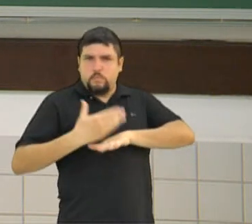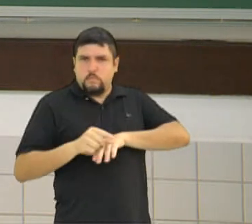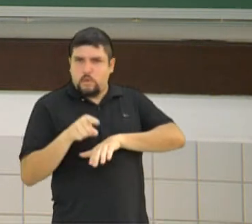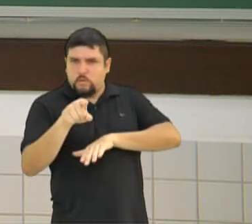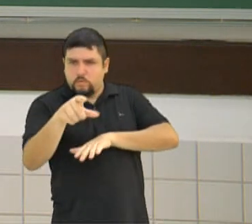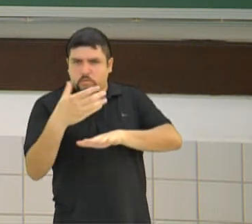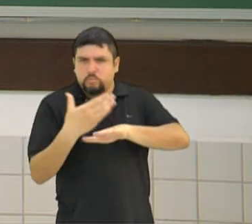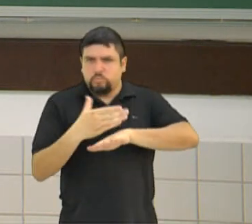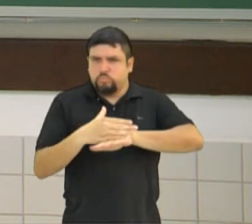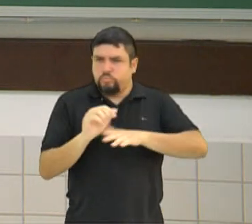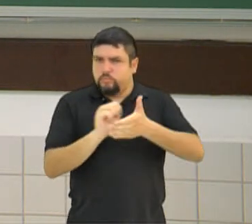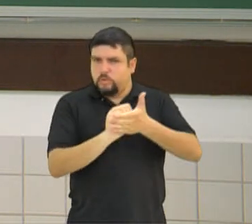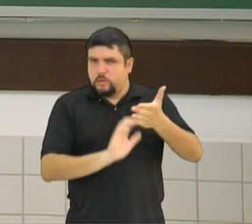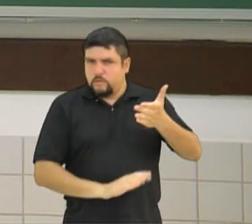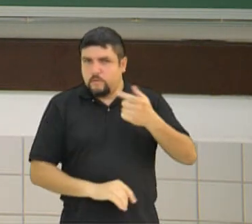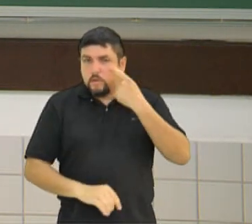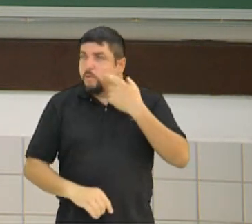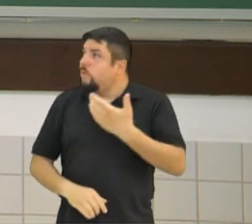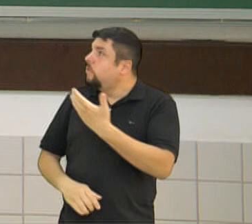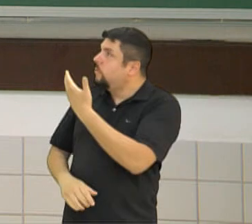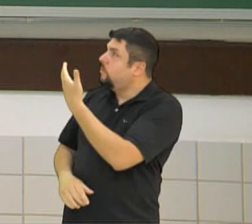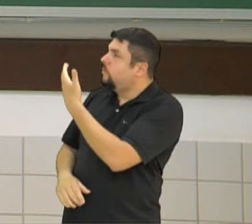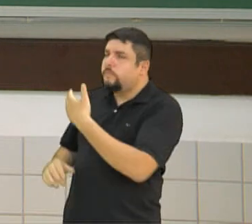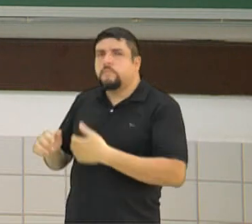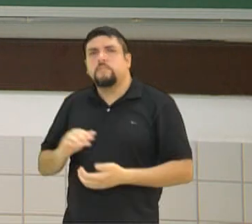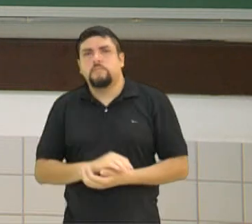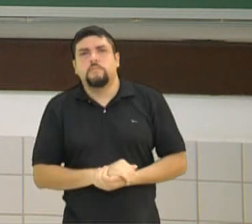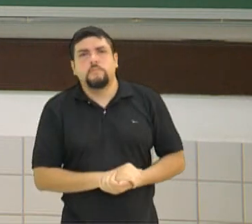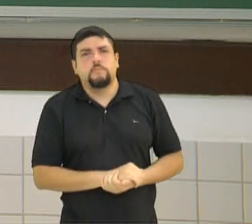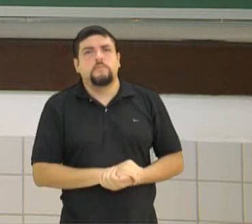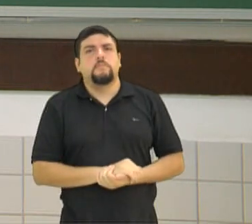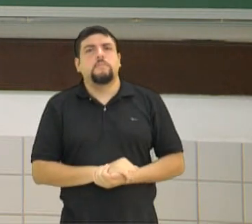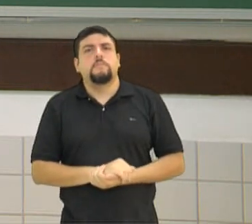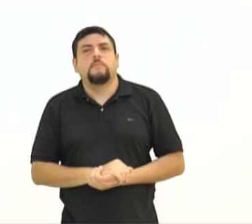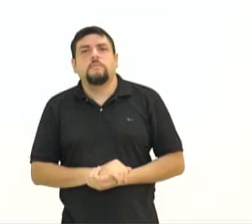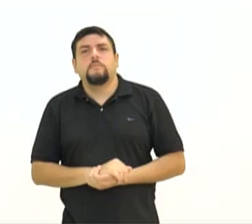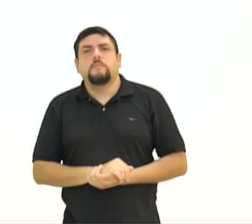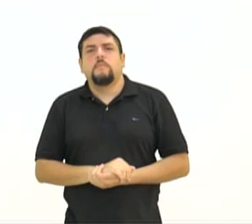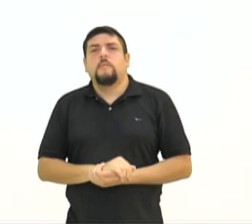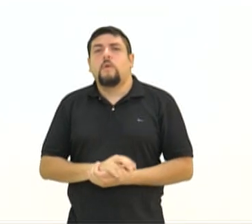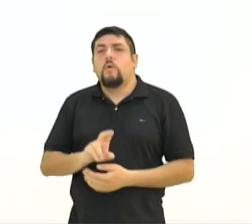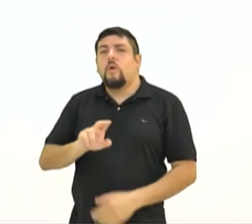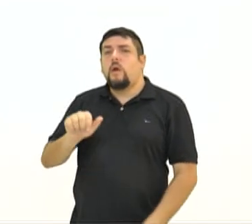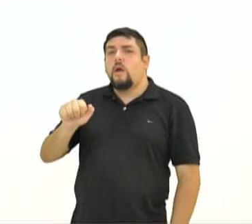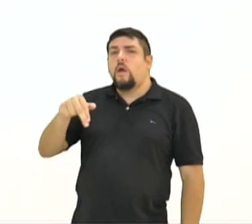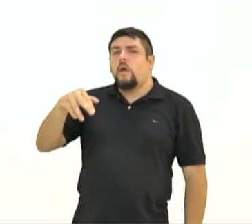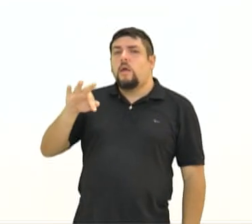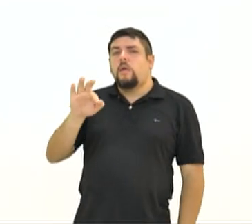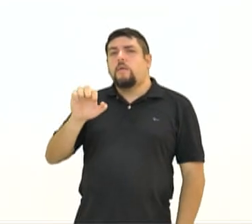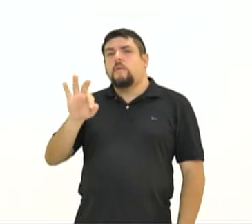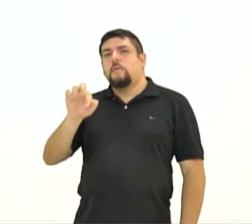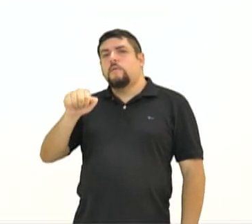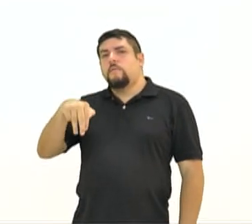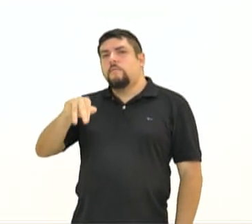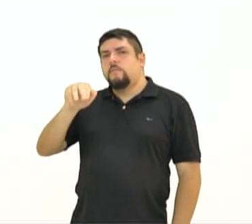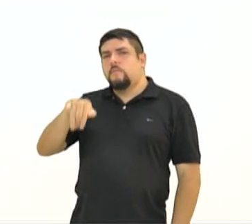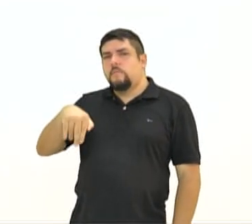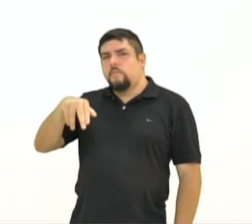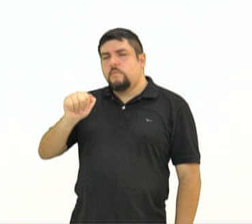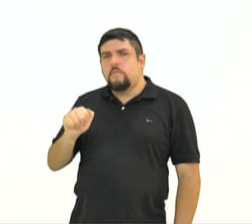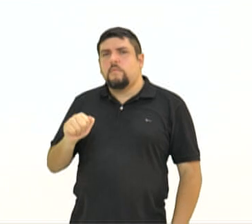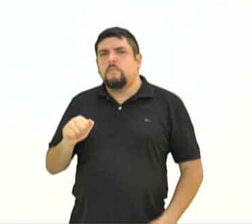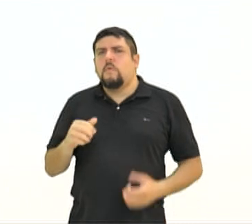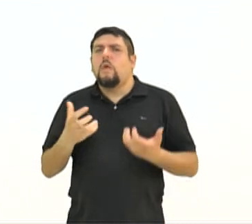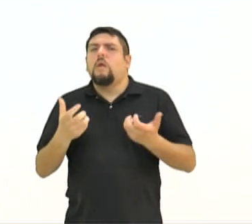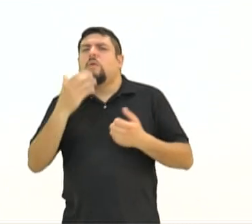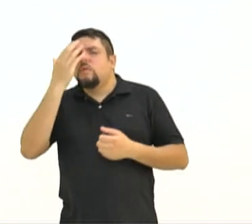exercício, senhoras e senhores, e o primeiro exercício está na tela, eu tenho ali a anfetamina, e eu quero saber em qual daqueles